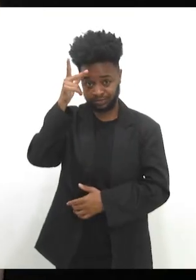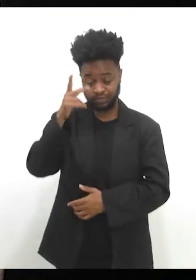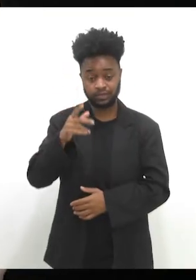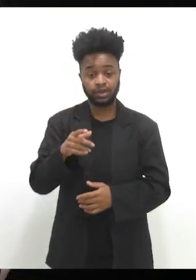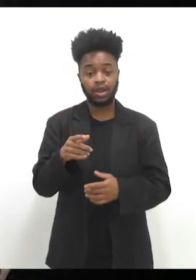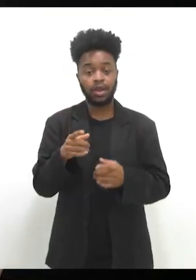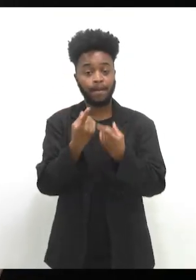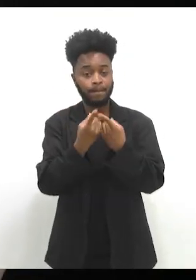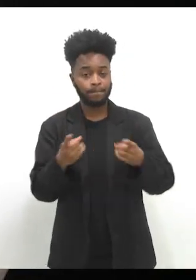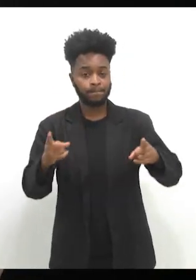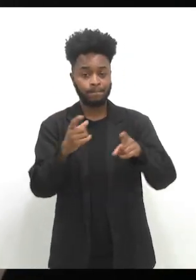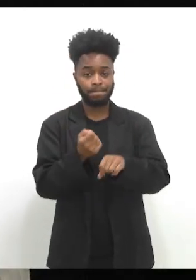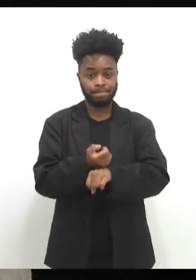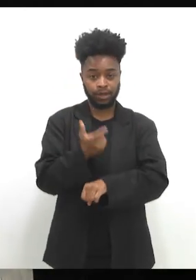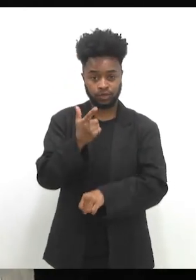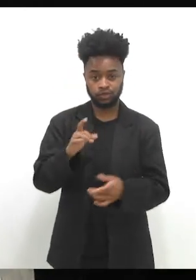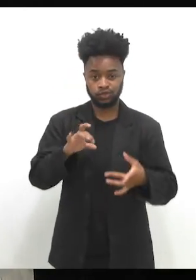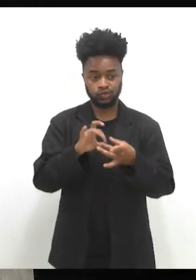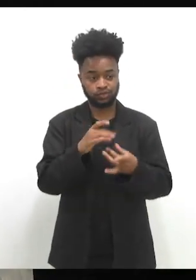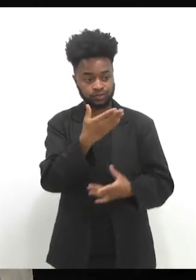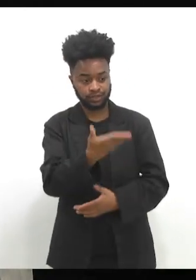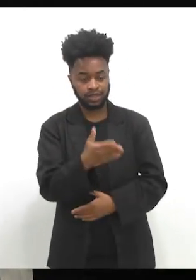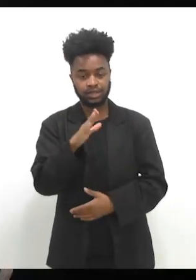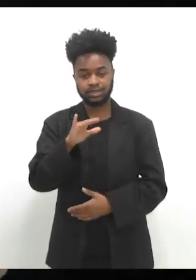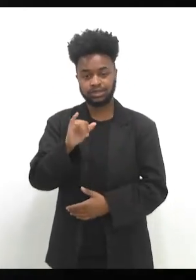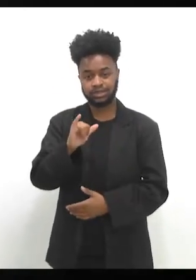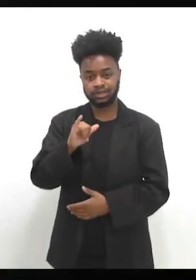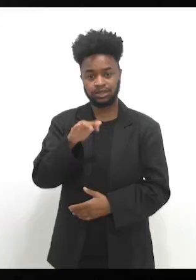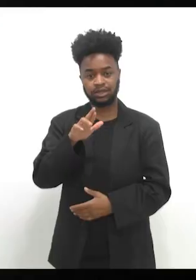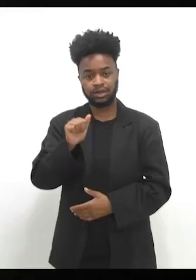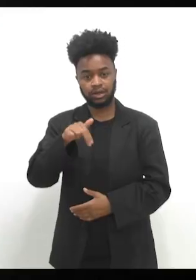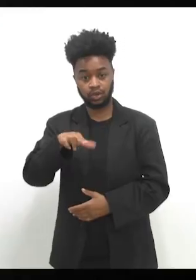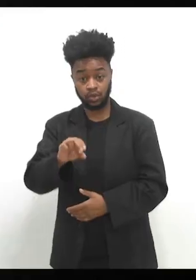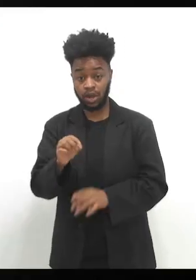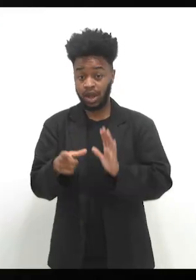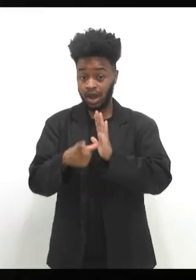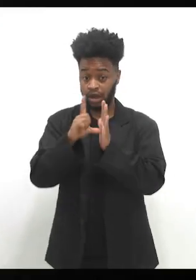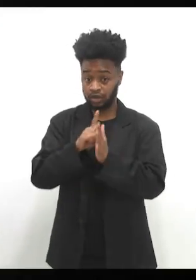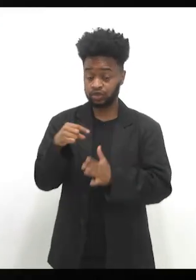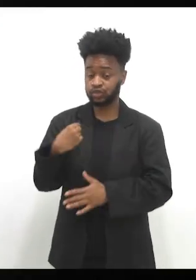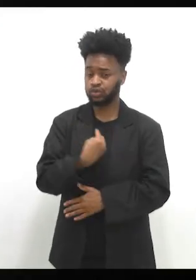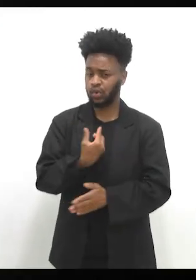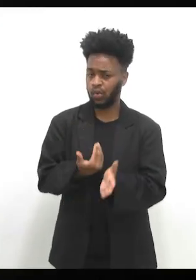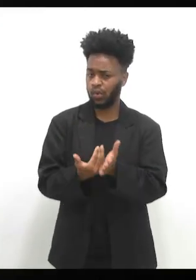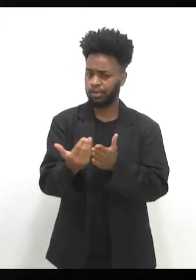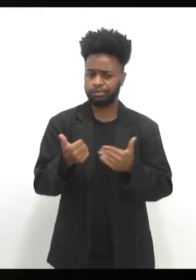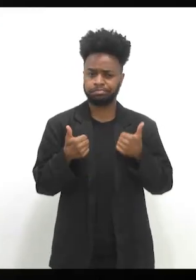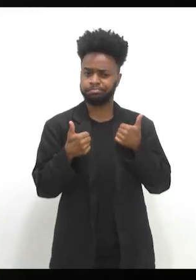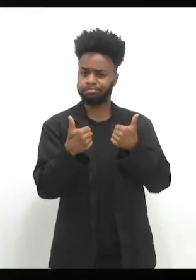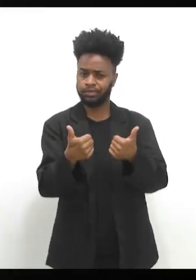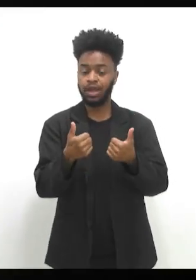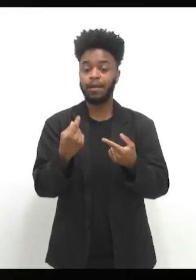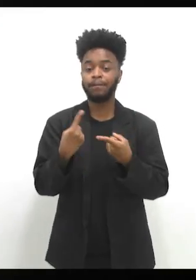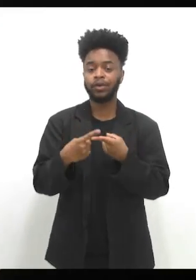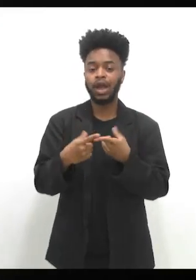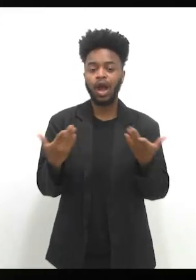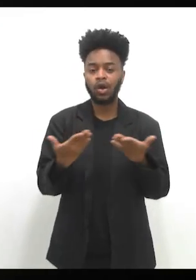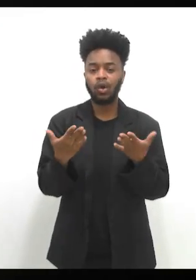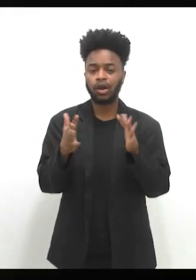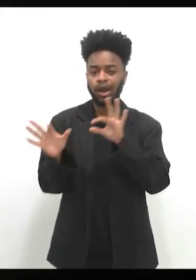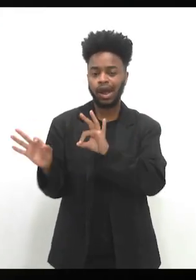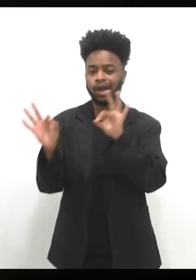do Meio-Dia, com o maestro Cyrano Salles. Mas antes a gente começa o bloco em alto estilo e nós vamos ouvir